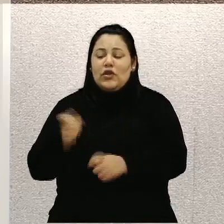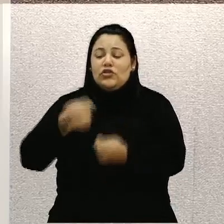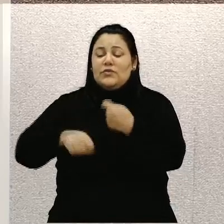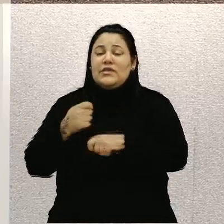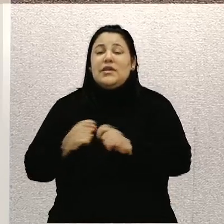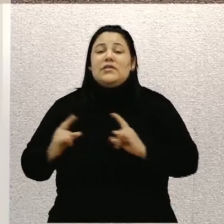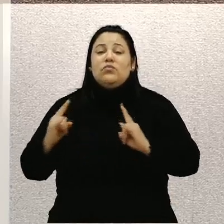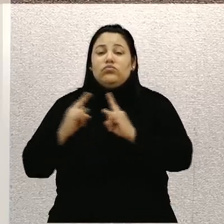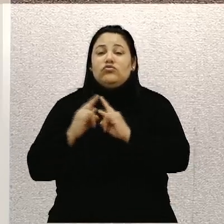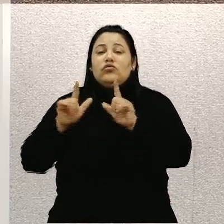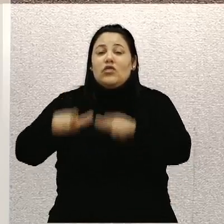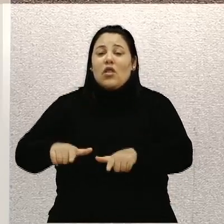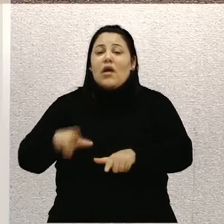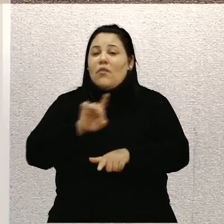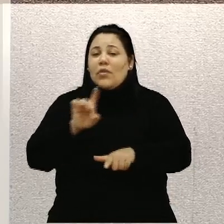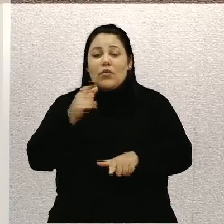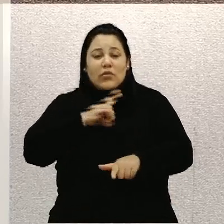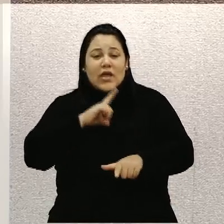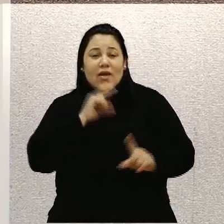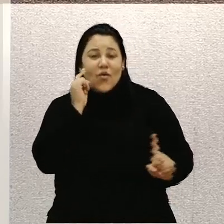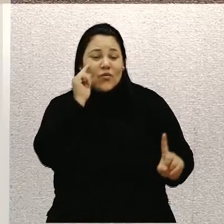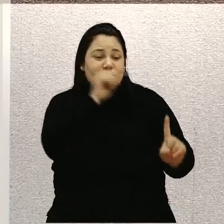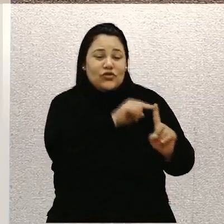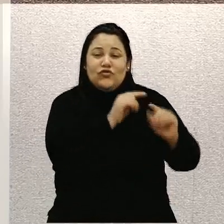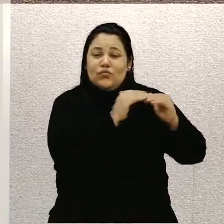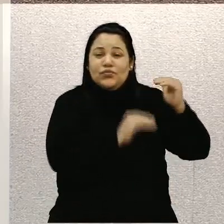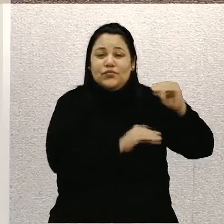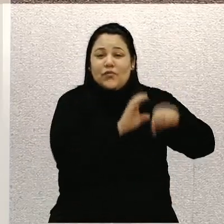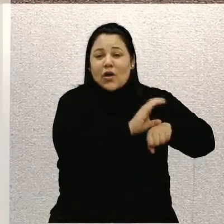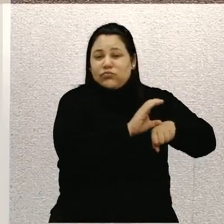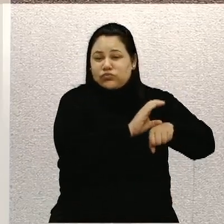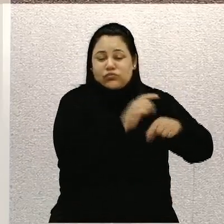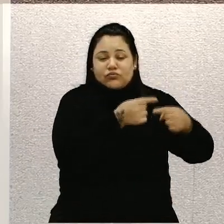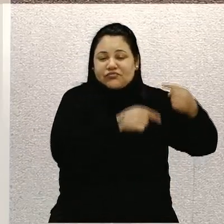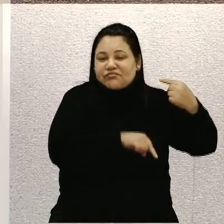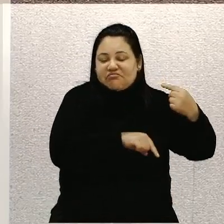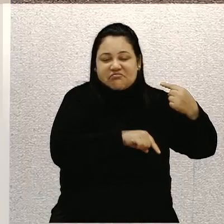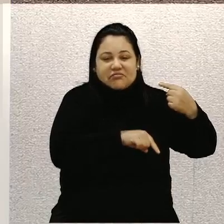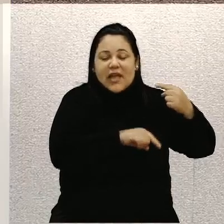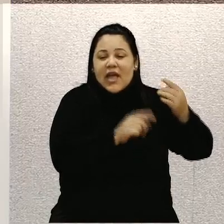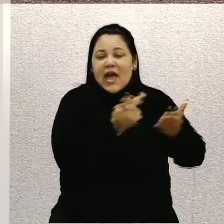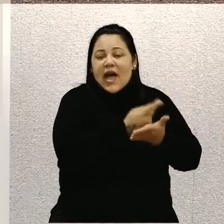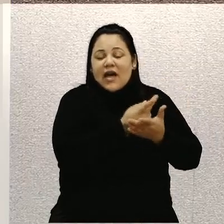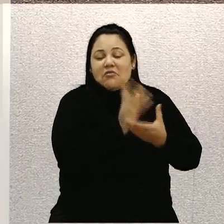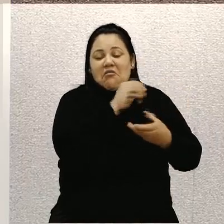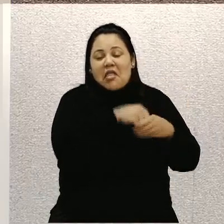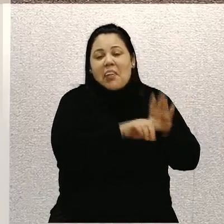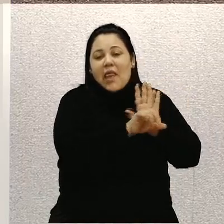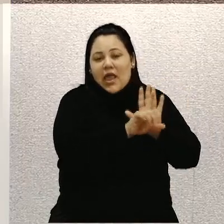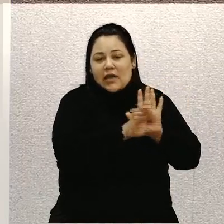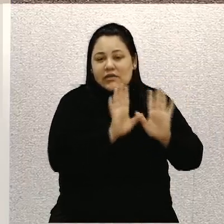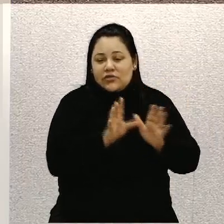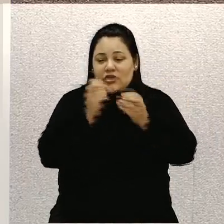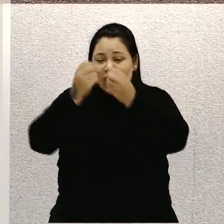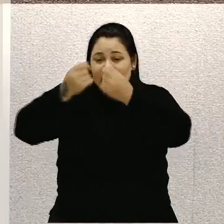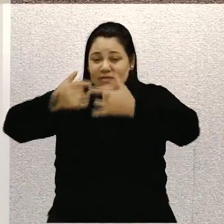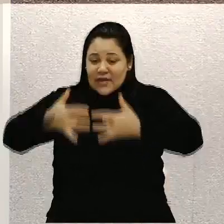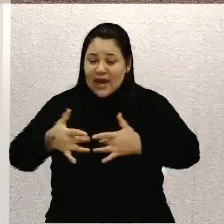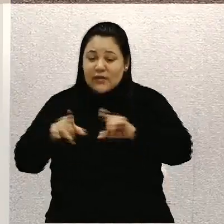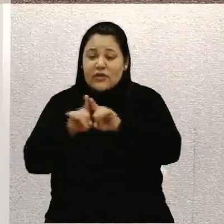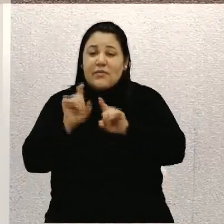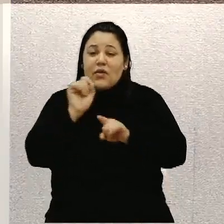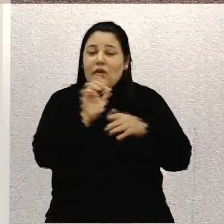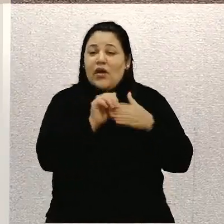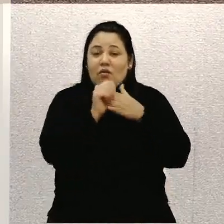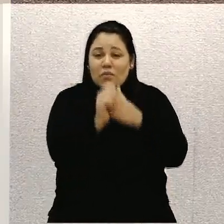local. Não se vislumbra vício de inconstitucionalidade formal na legislação. E diante de tais razões que conduziram o